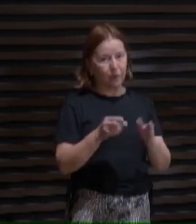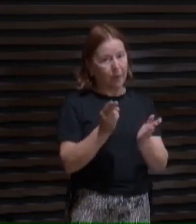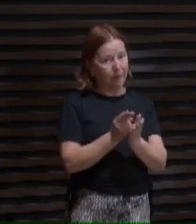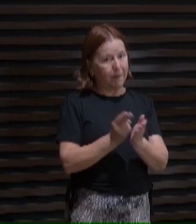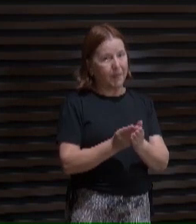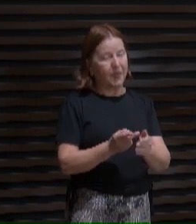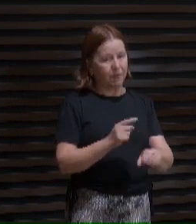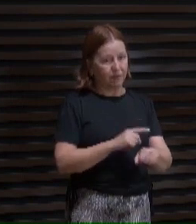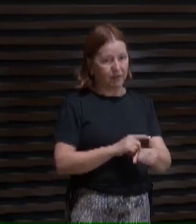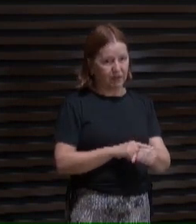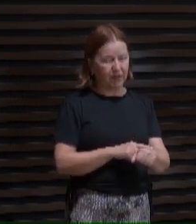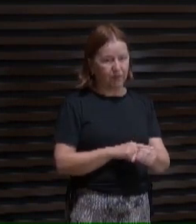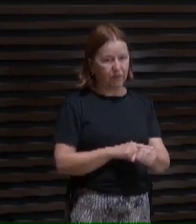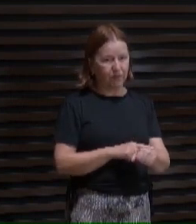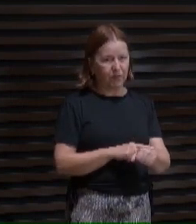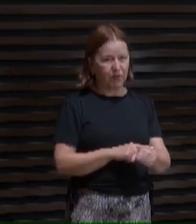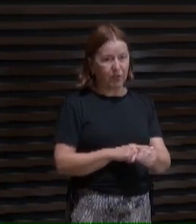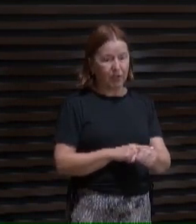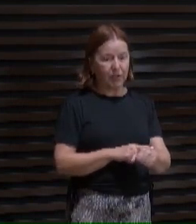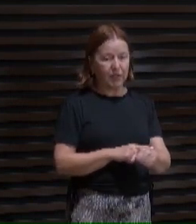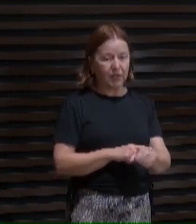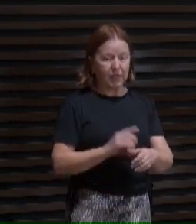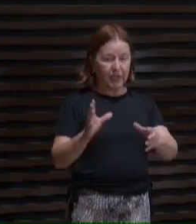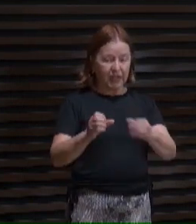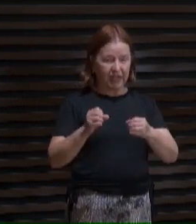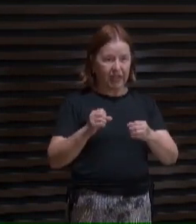pote de azeite fervendo.